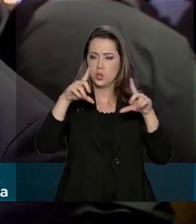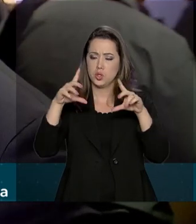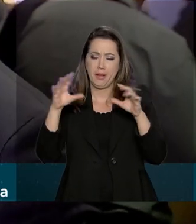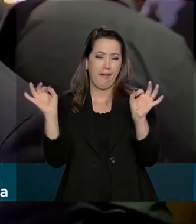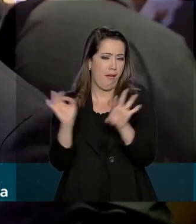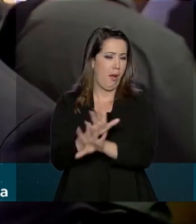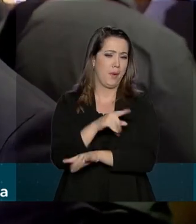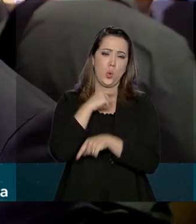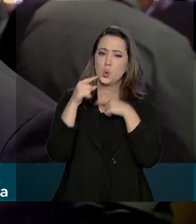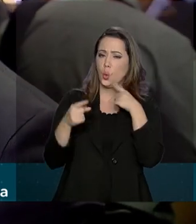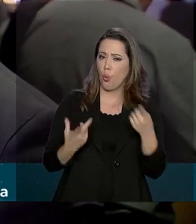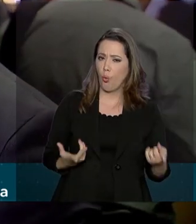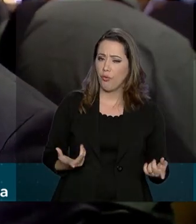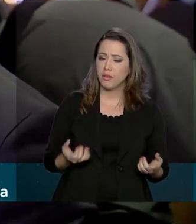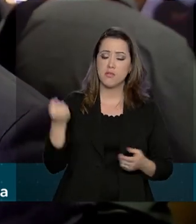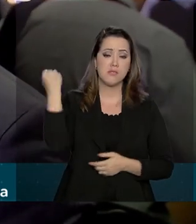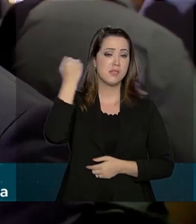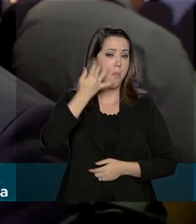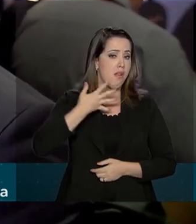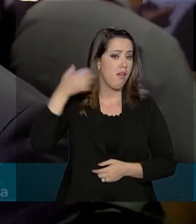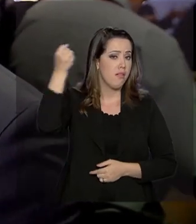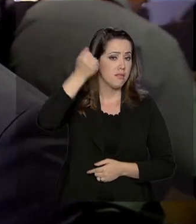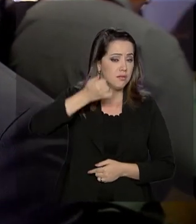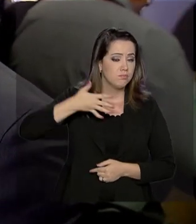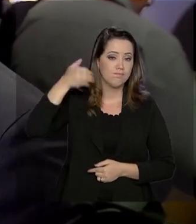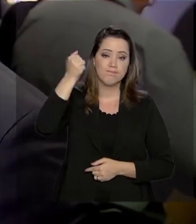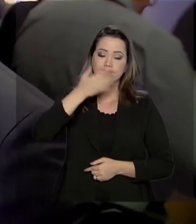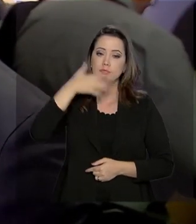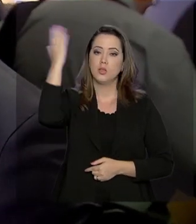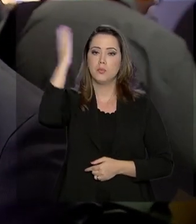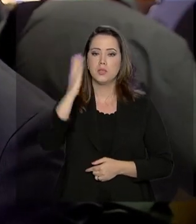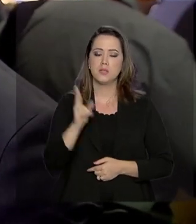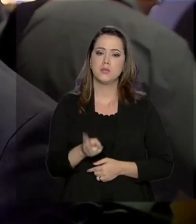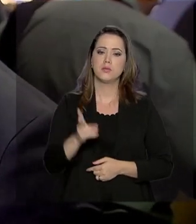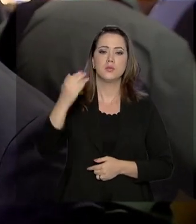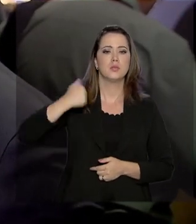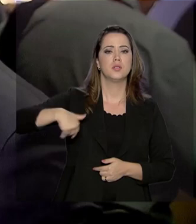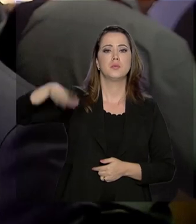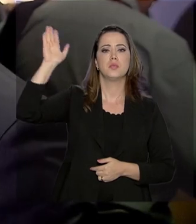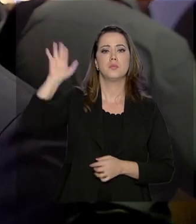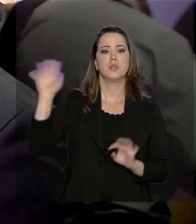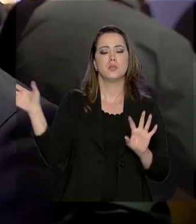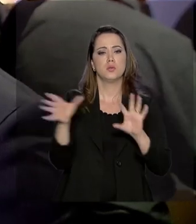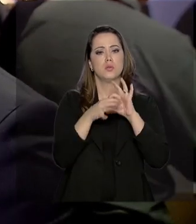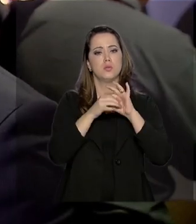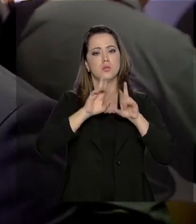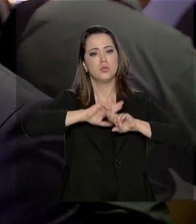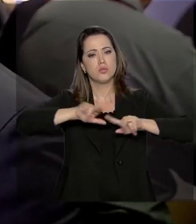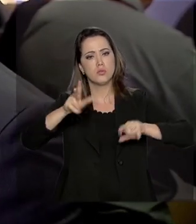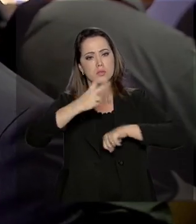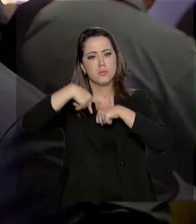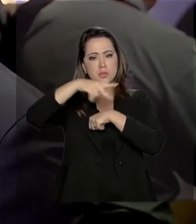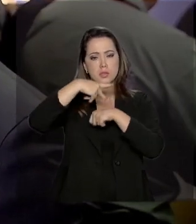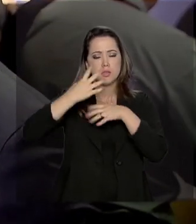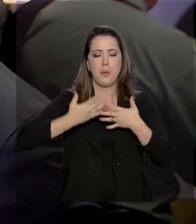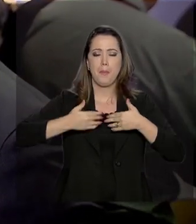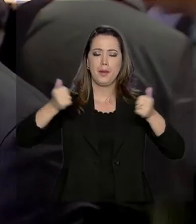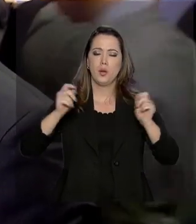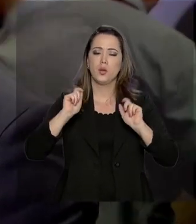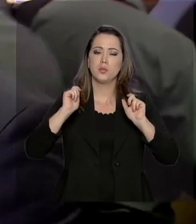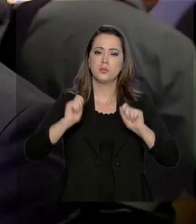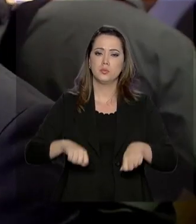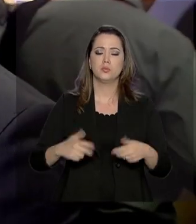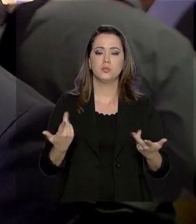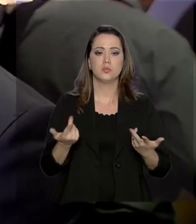dúvidas um esclarecedor portanto o brasil cada vez mais vai se alinhando é uma série de países que têm as melhores práticas